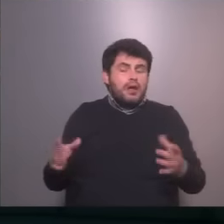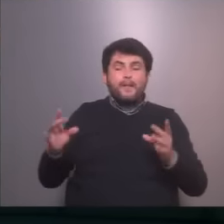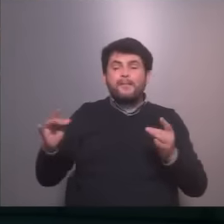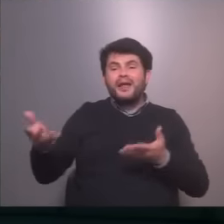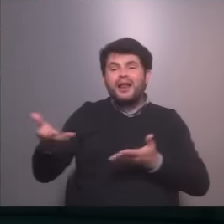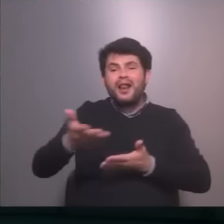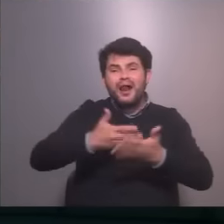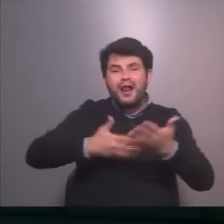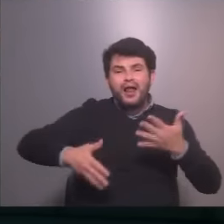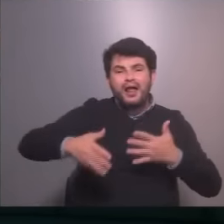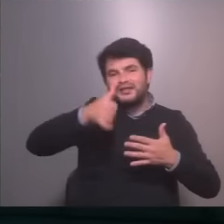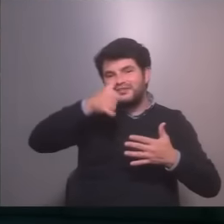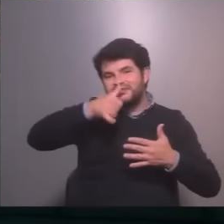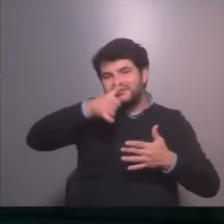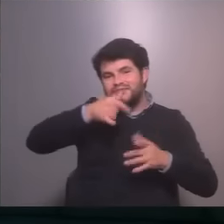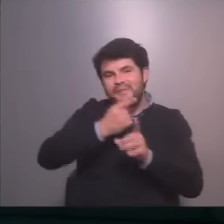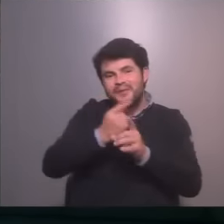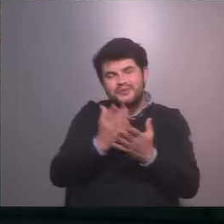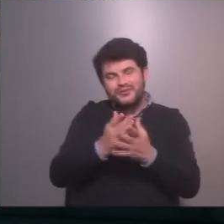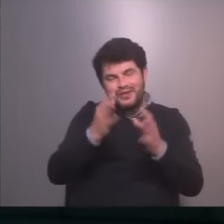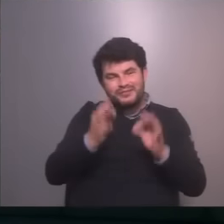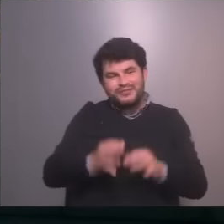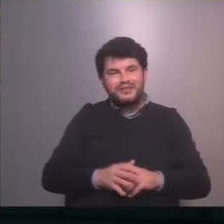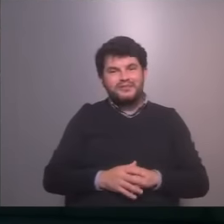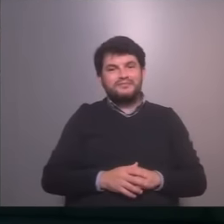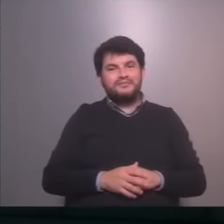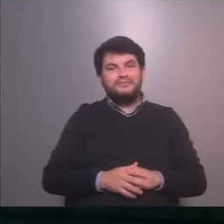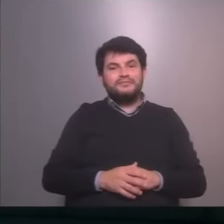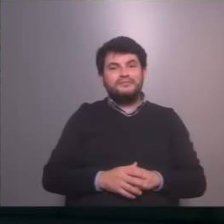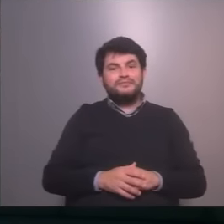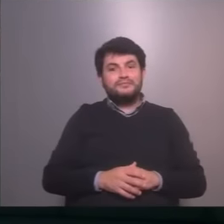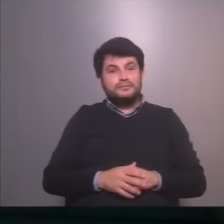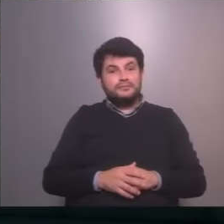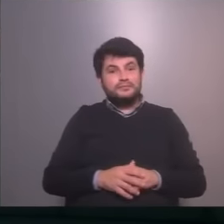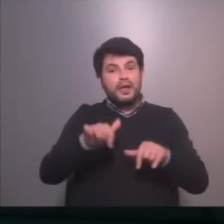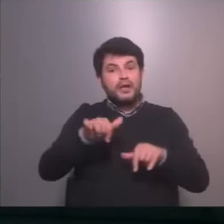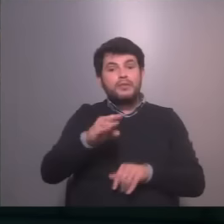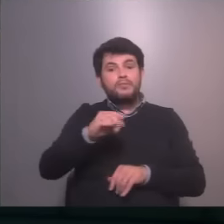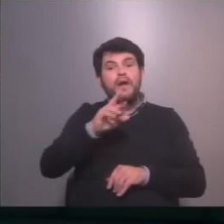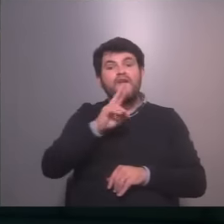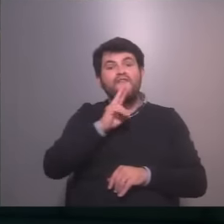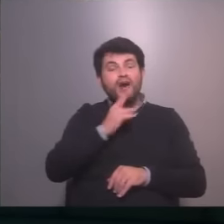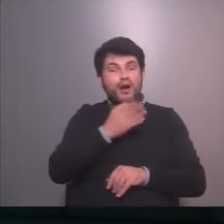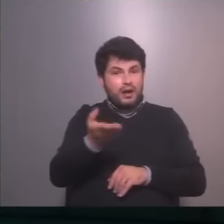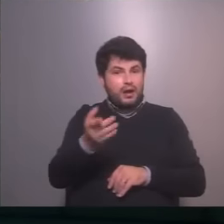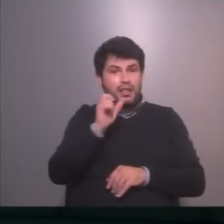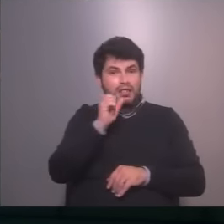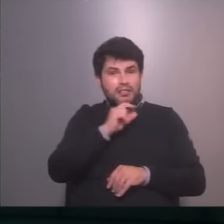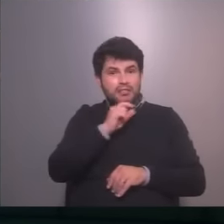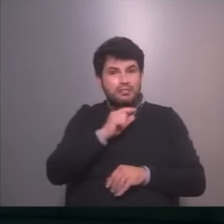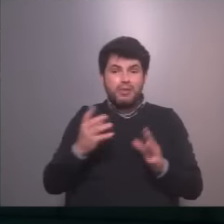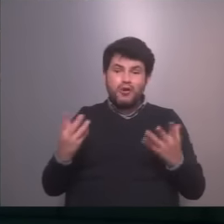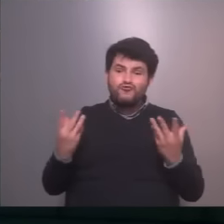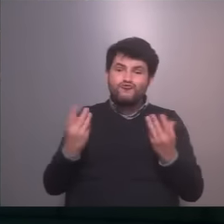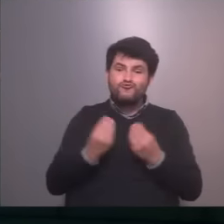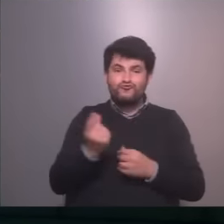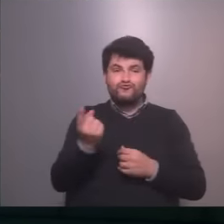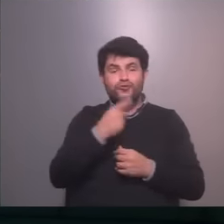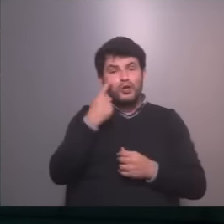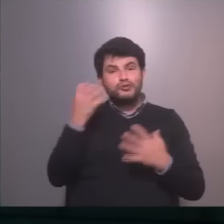crianças sentam-se às mesmas carteiras das salas de aula e brincam nos mesmos recreios das